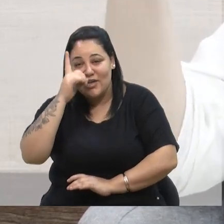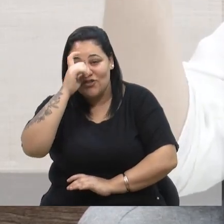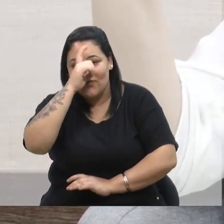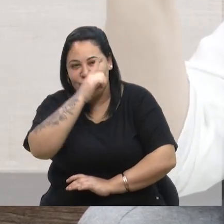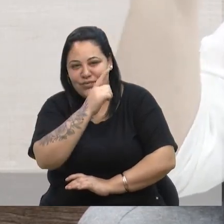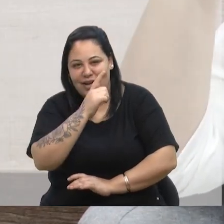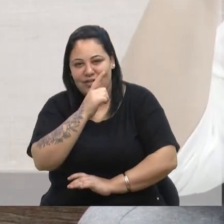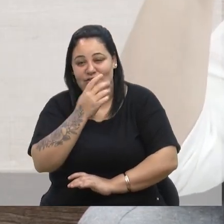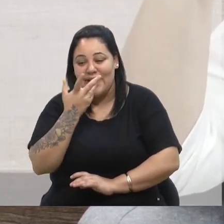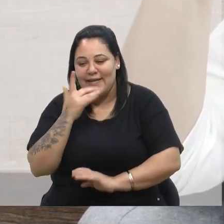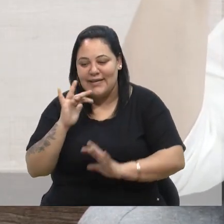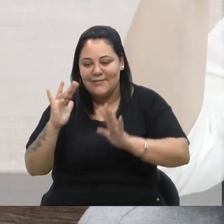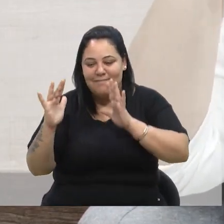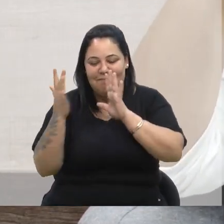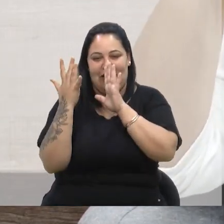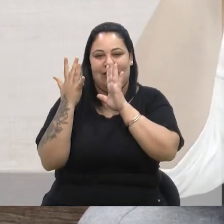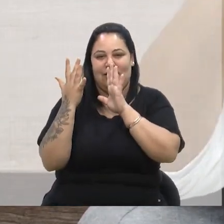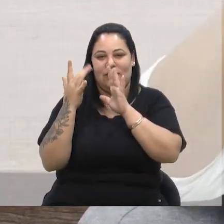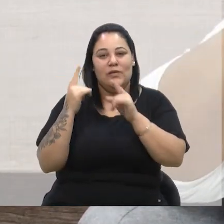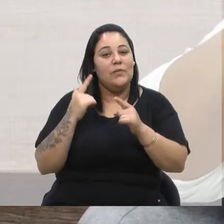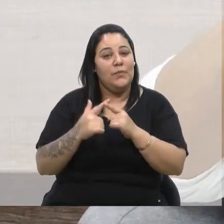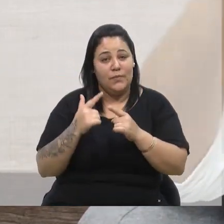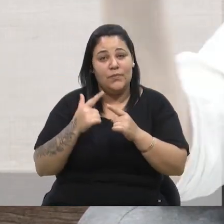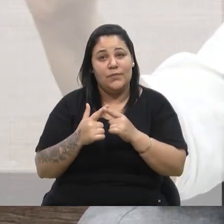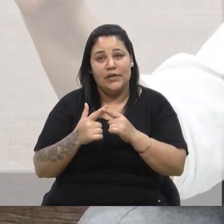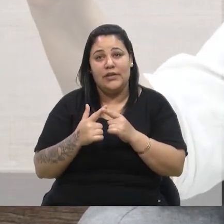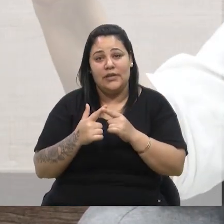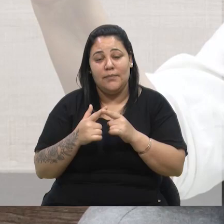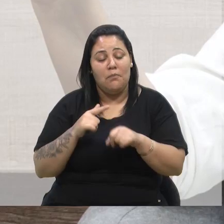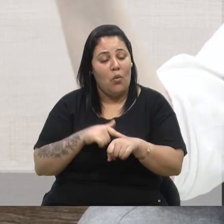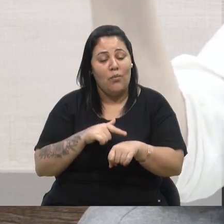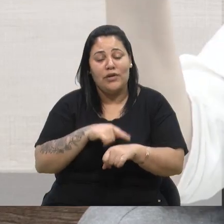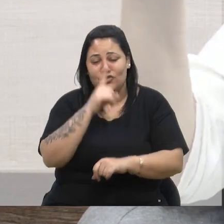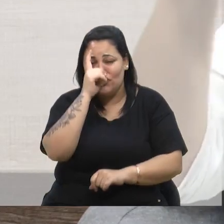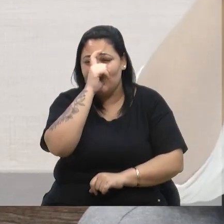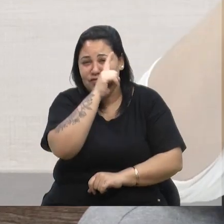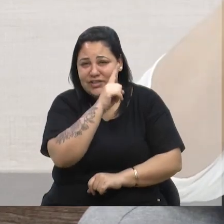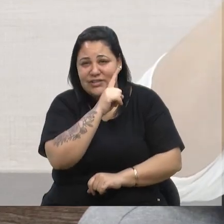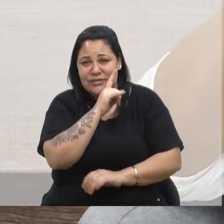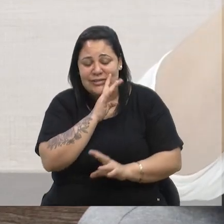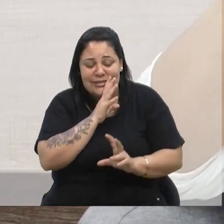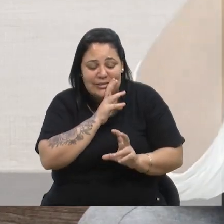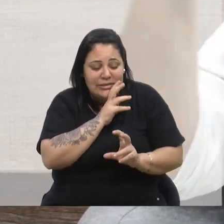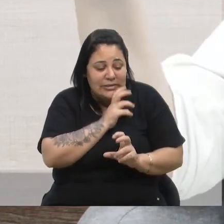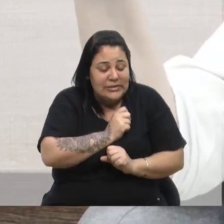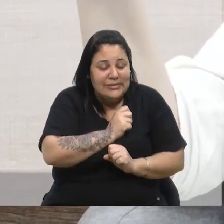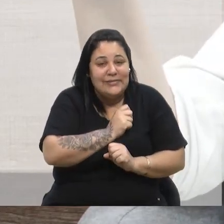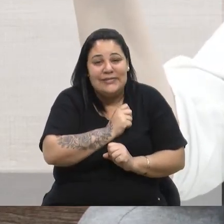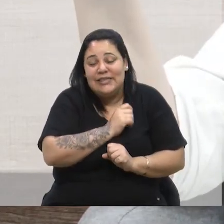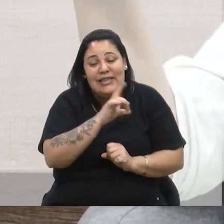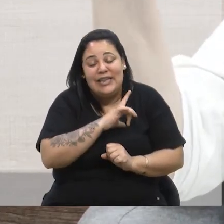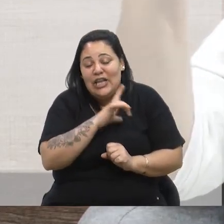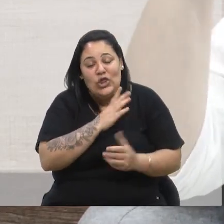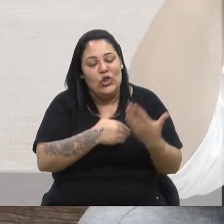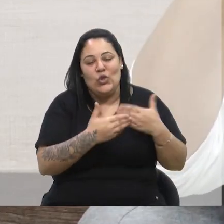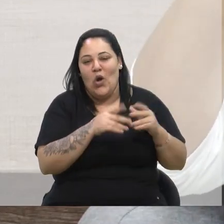enxergar as crises, porque as crises, elas são inevitáveis, né? Elas vêm para todo